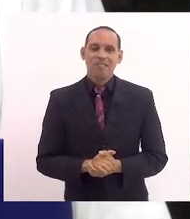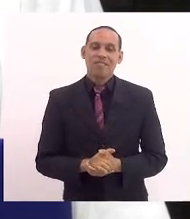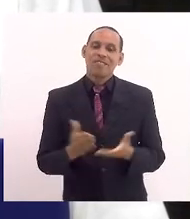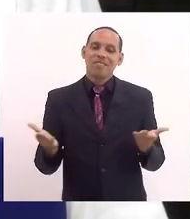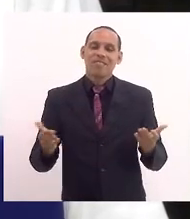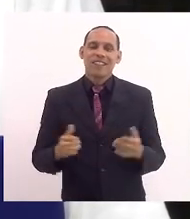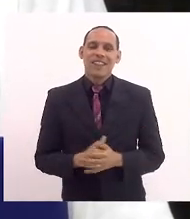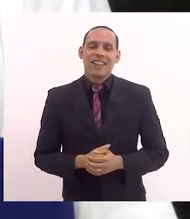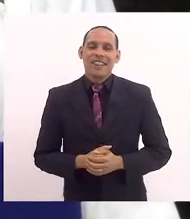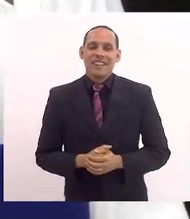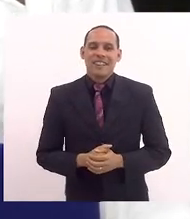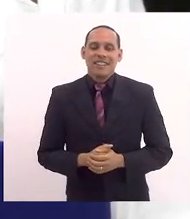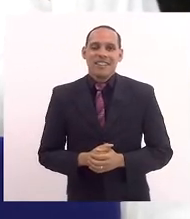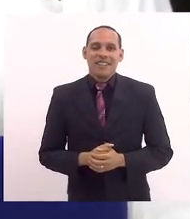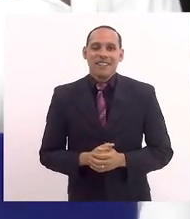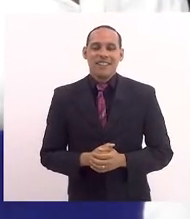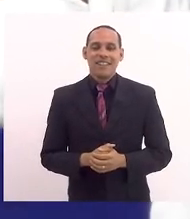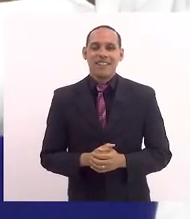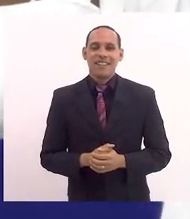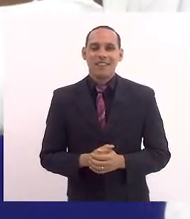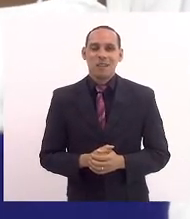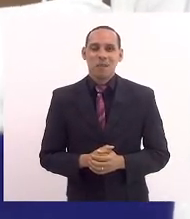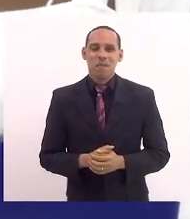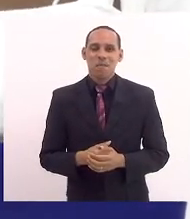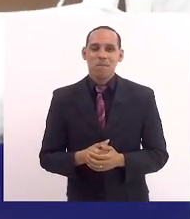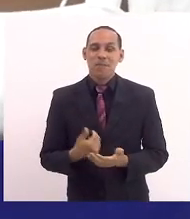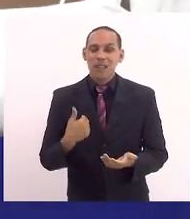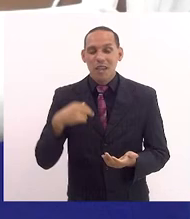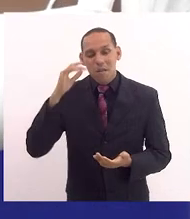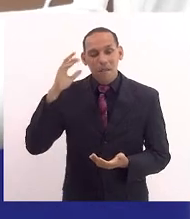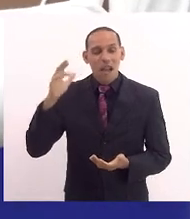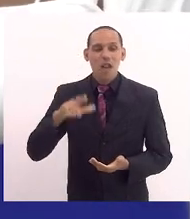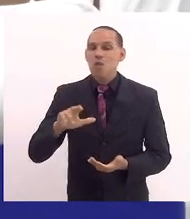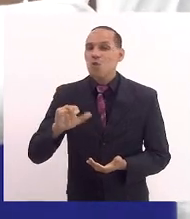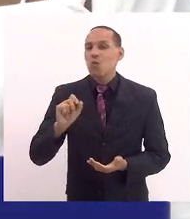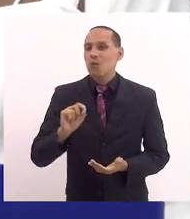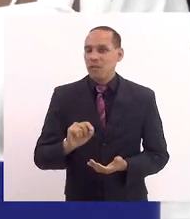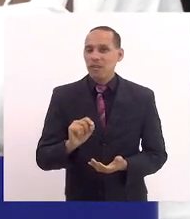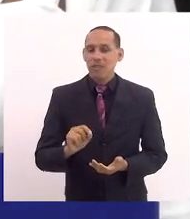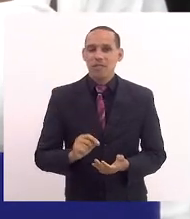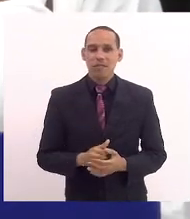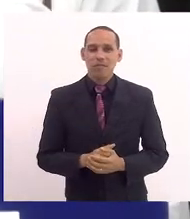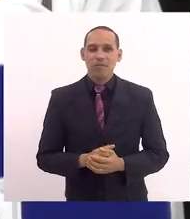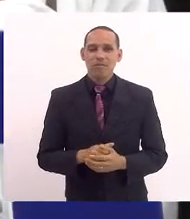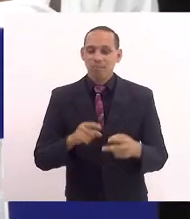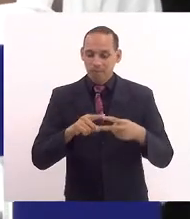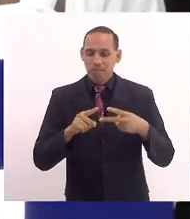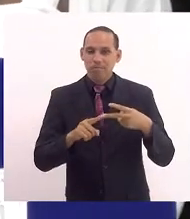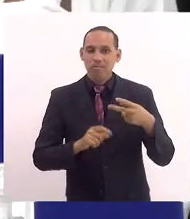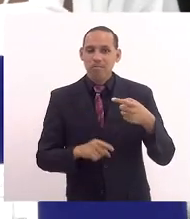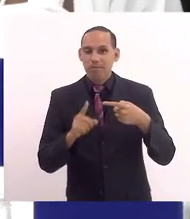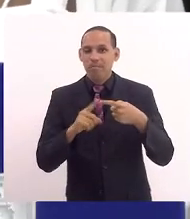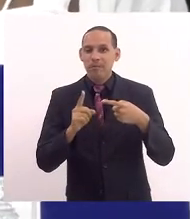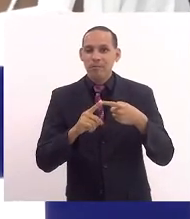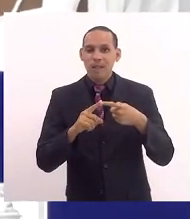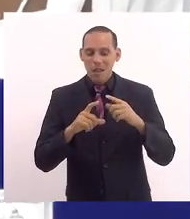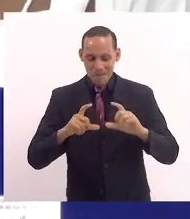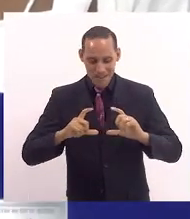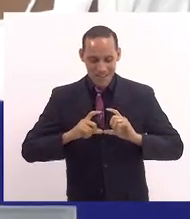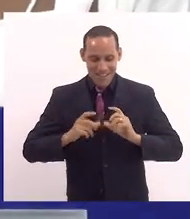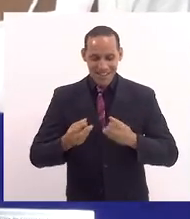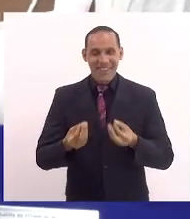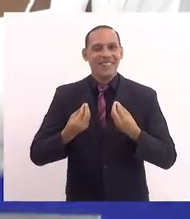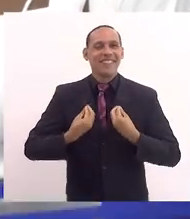Enfim, bom, eu nunca imaginei na vida duas coisas. Primeiro, receber uma medalha.